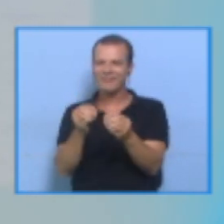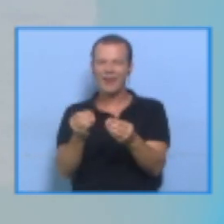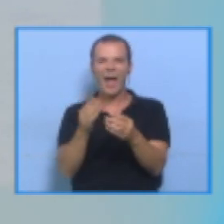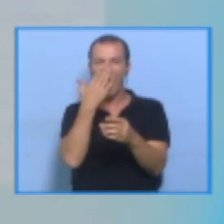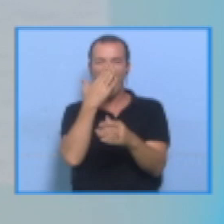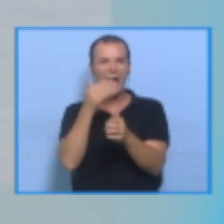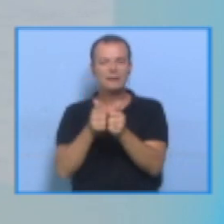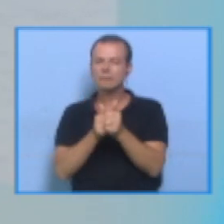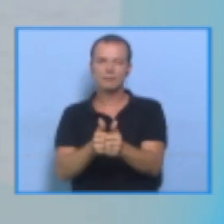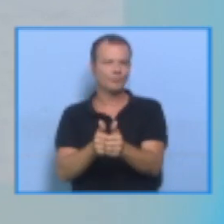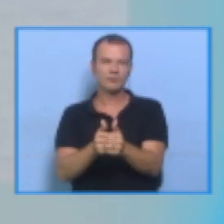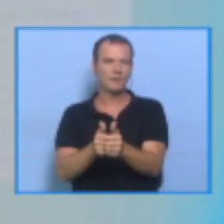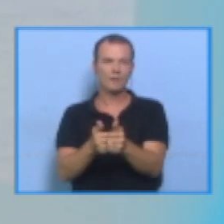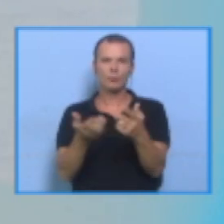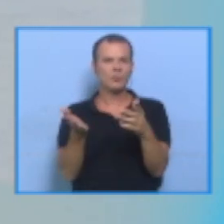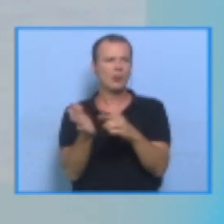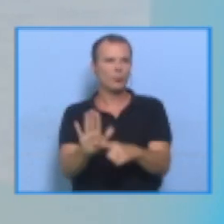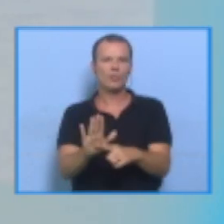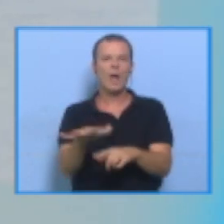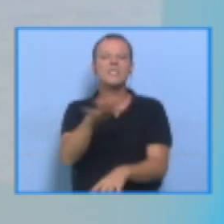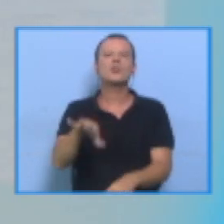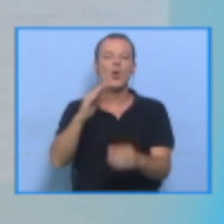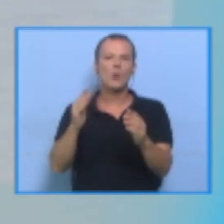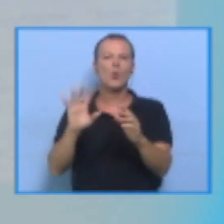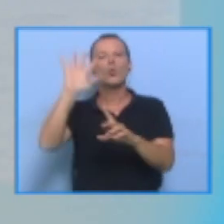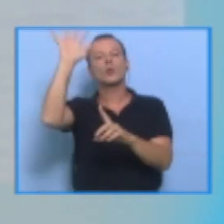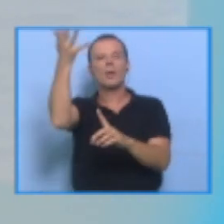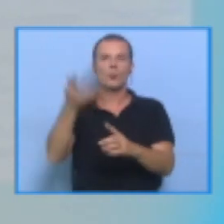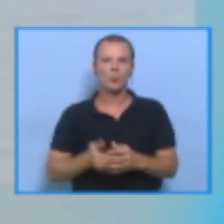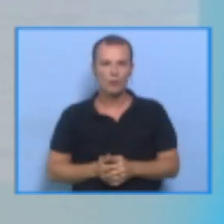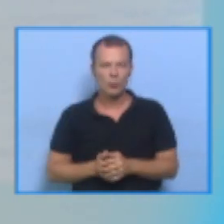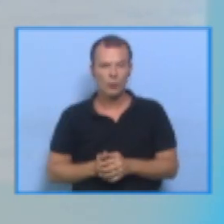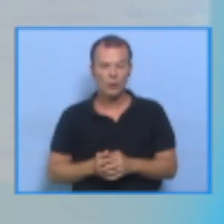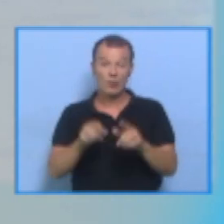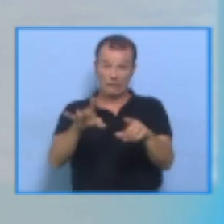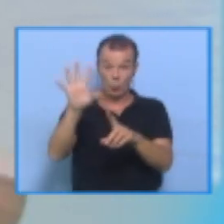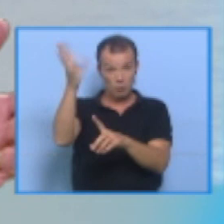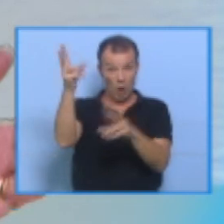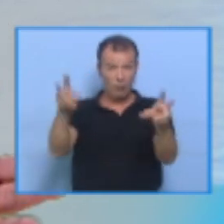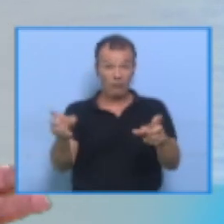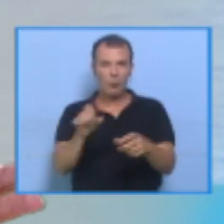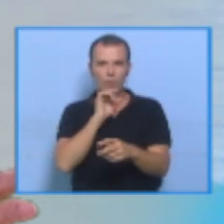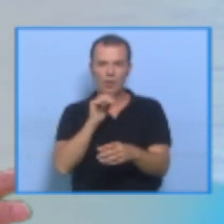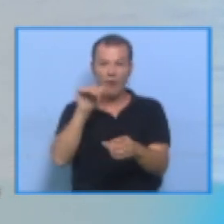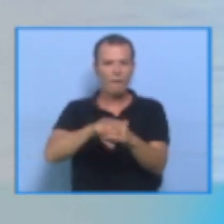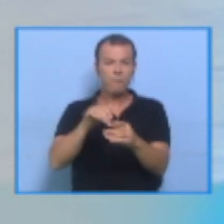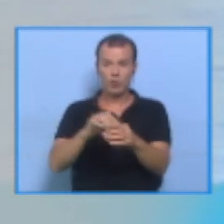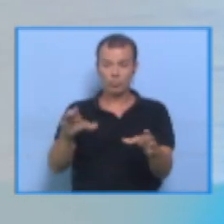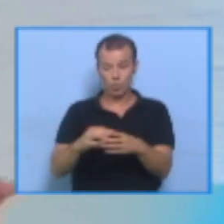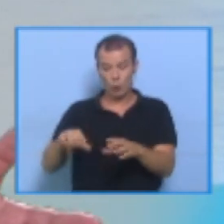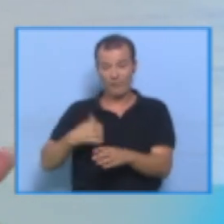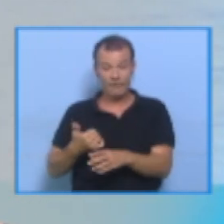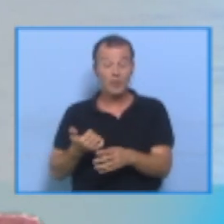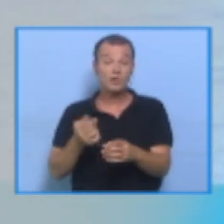por exemplo, em relação ao clima. O clima que poderia ter ganho, digamos, todos os votos dos verdes,